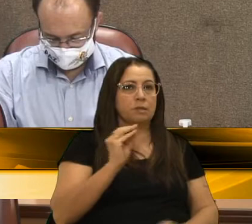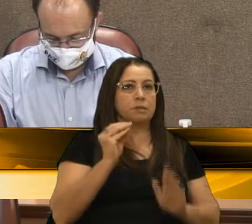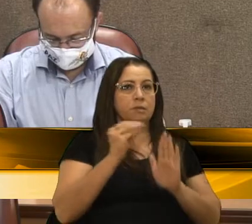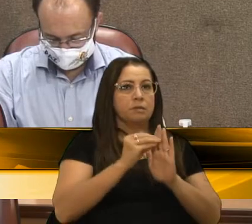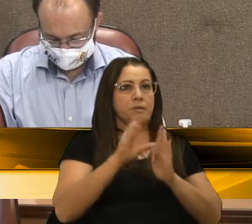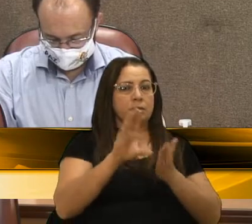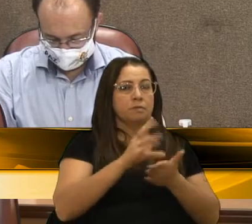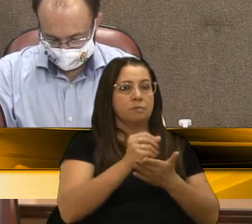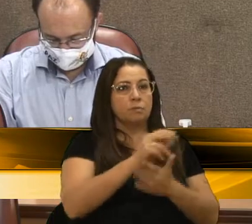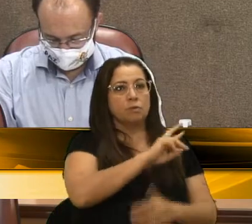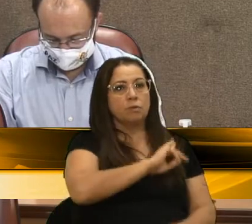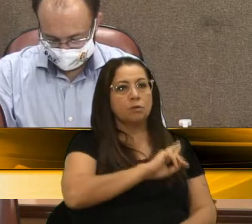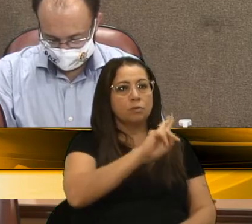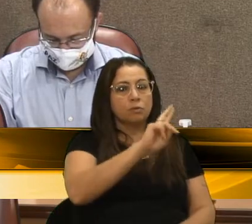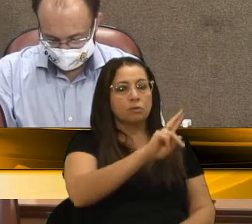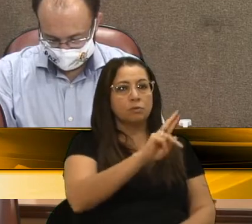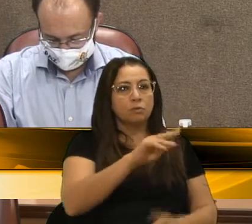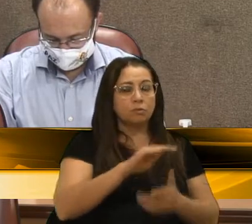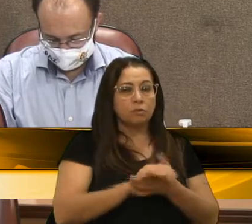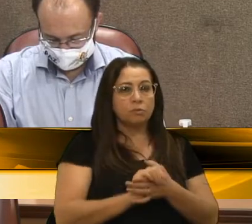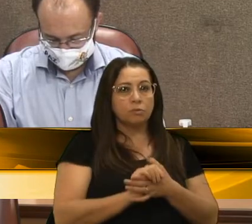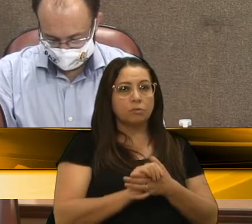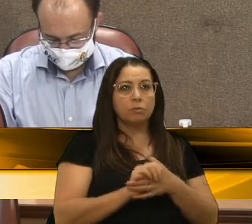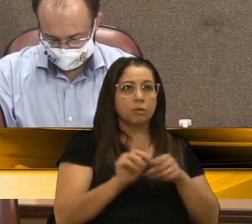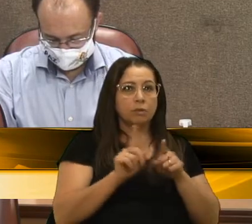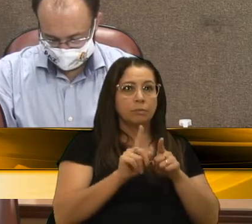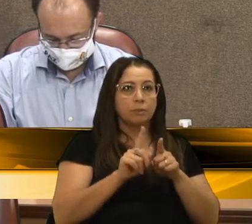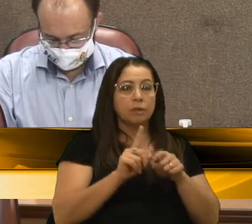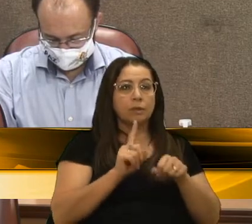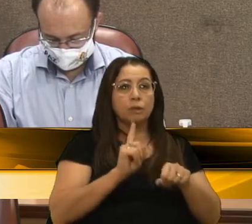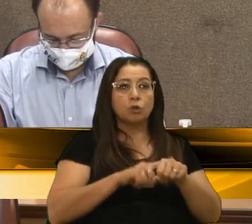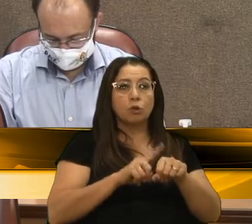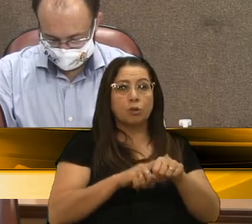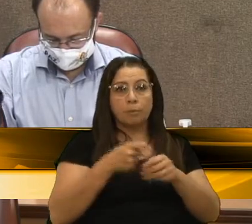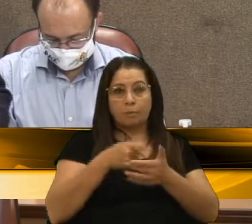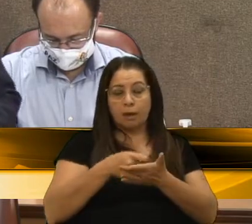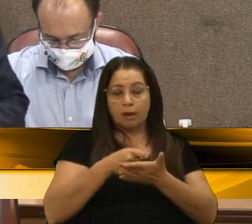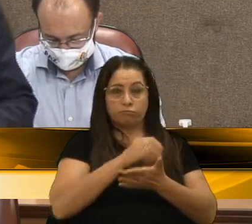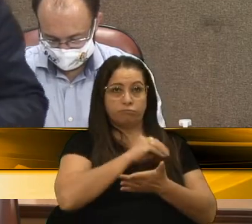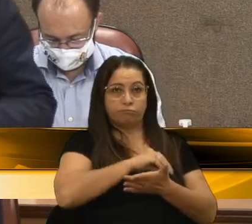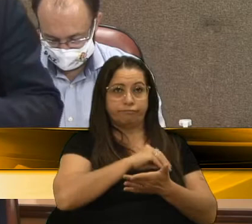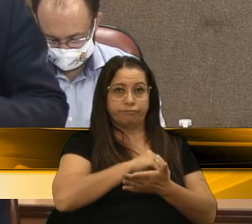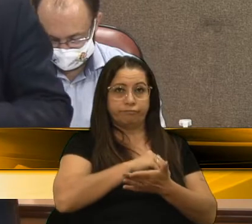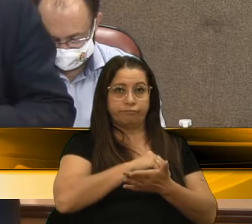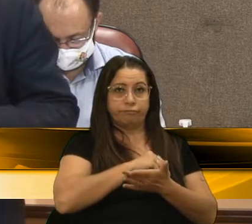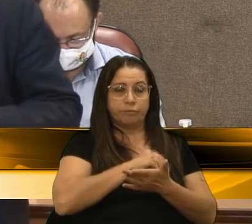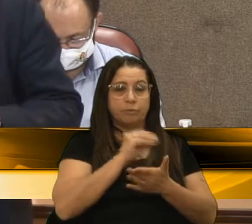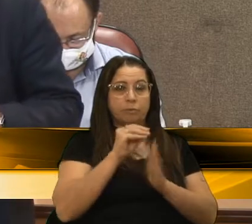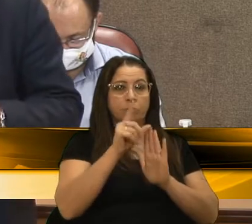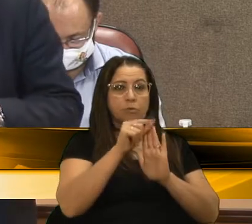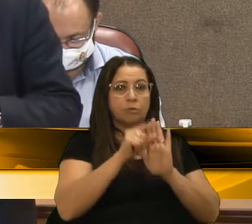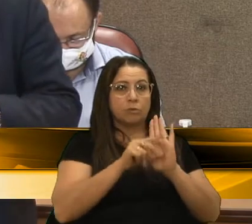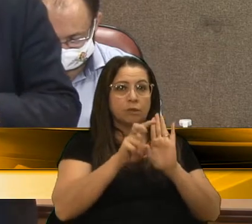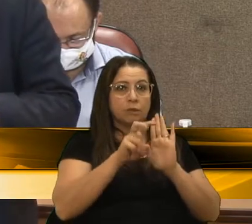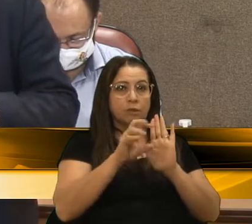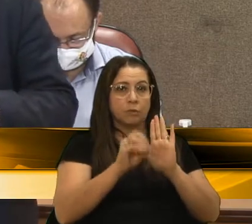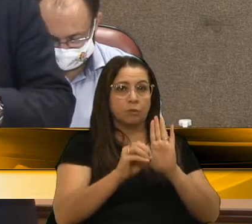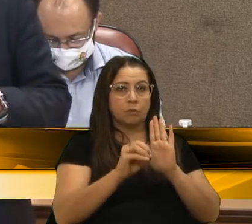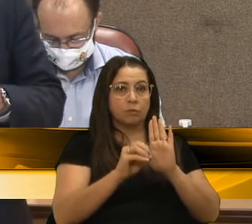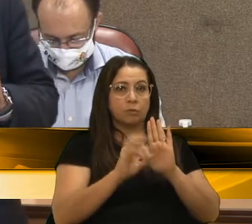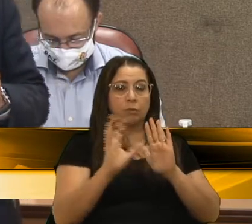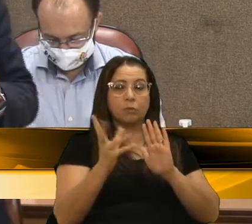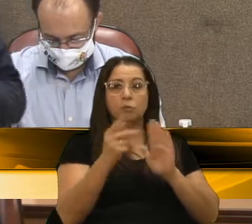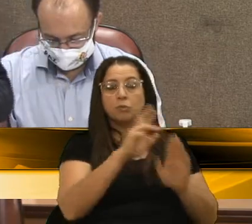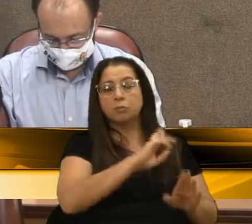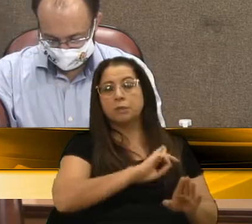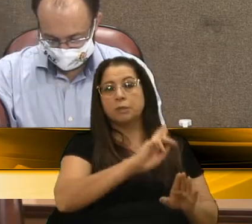verba de representação, e a questão dos honorários de sucumbência, que está esculpido ali no artigo 50, aos procuradores,